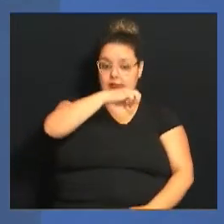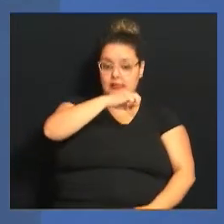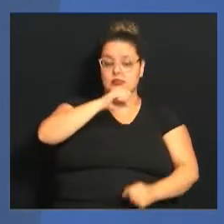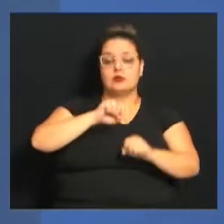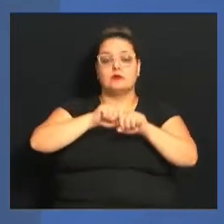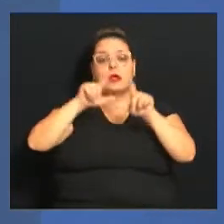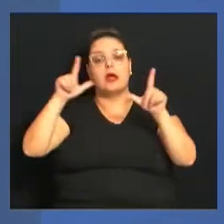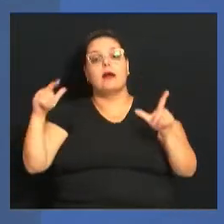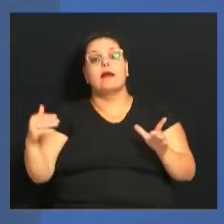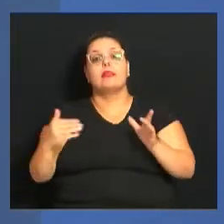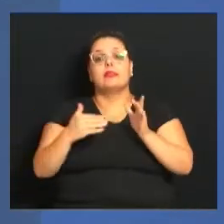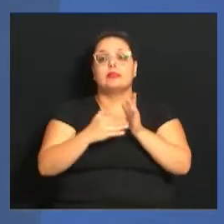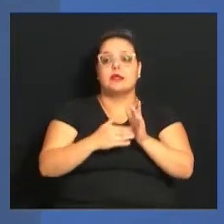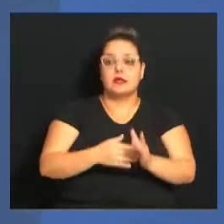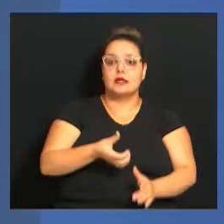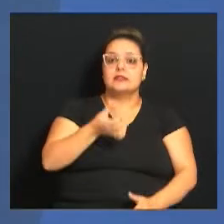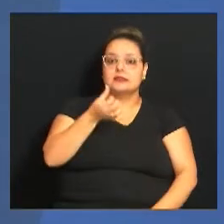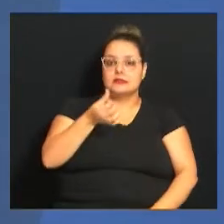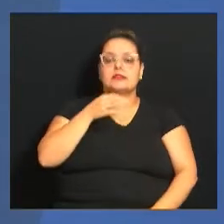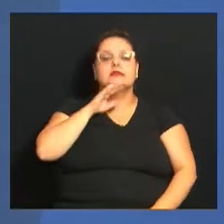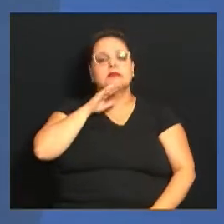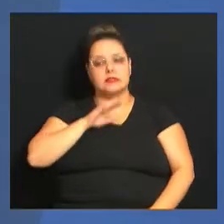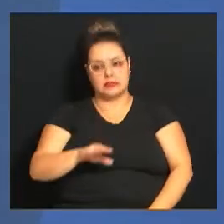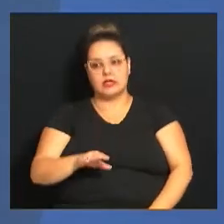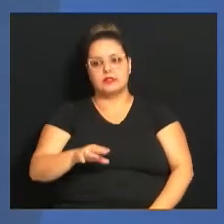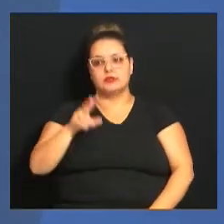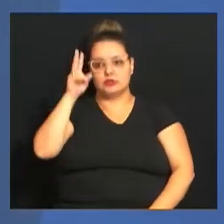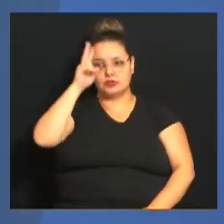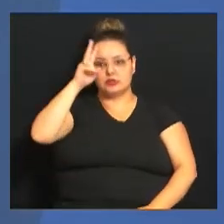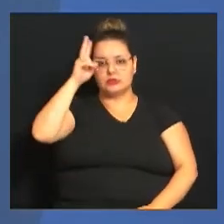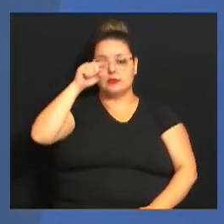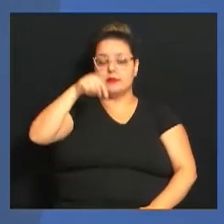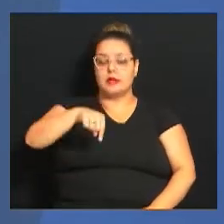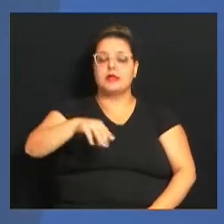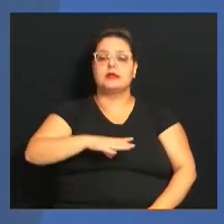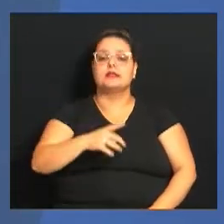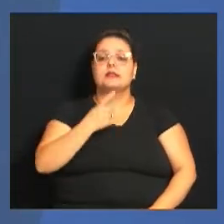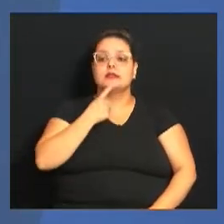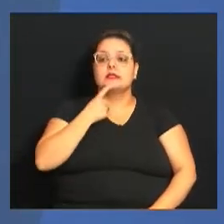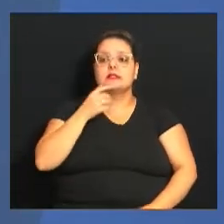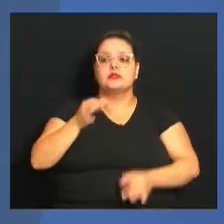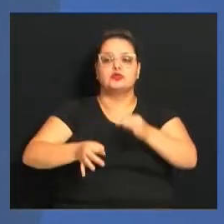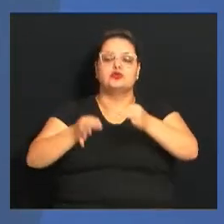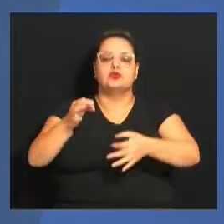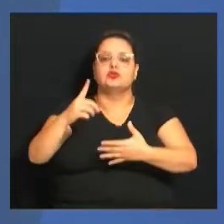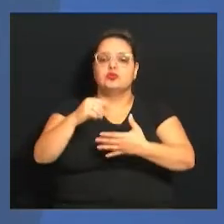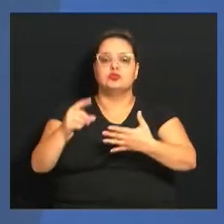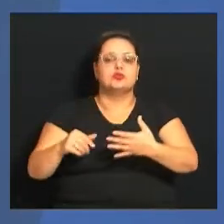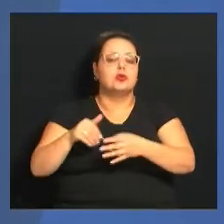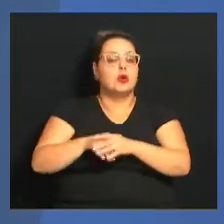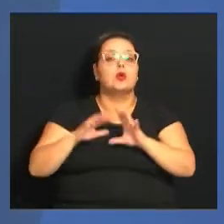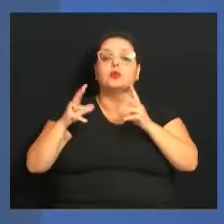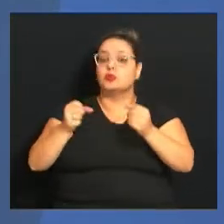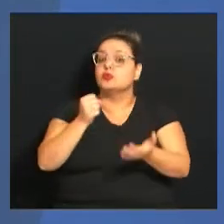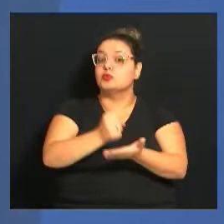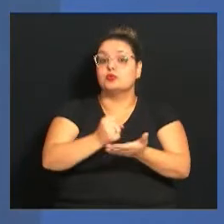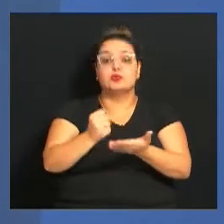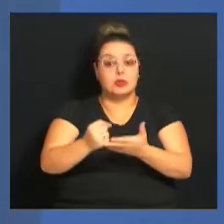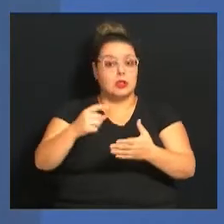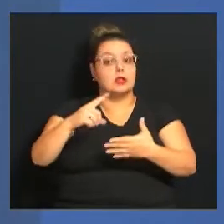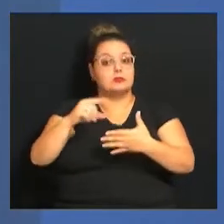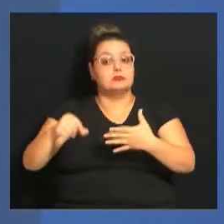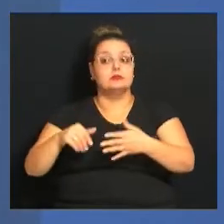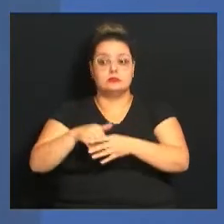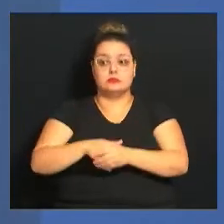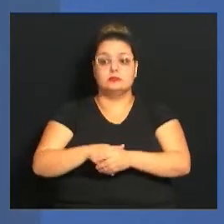manhã até às 6 horas da tarde. A gente lembra que aqui em Campinas, a Justiça Eleitoral, todos os cartórios eleitorais ficam ali